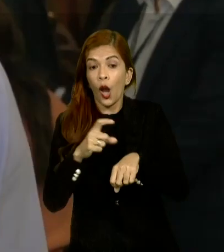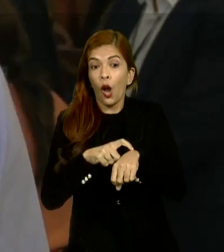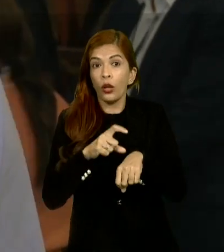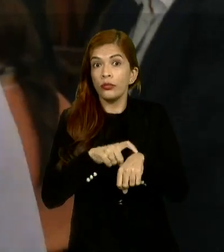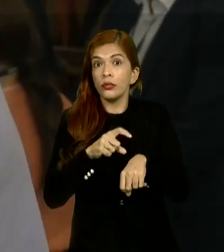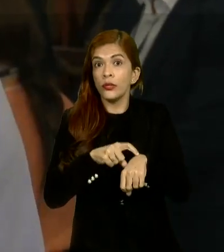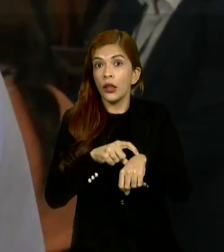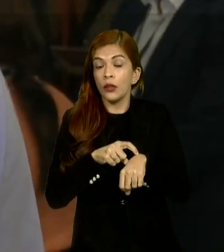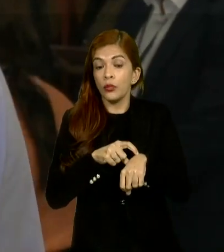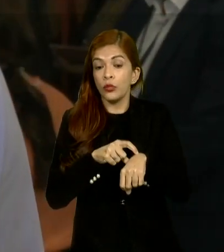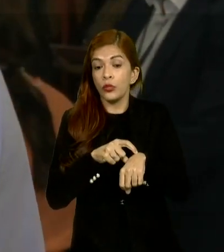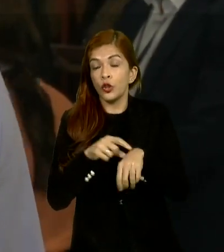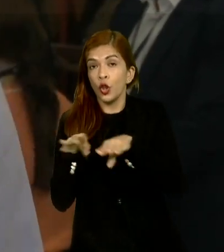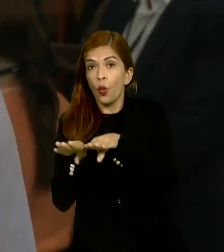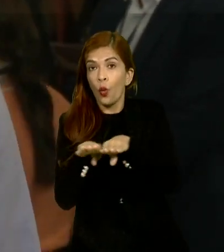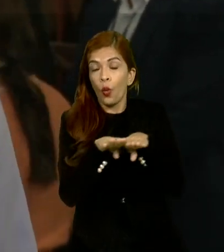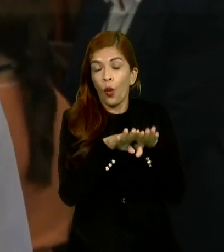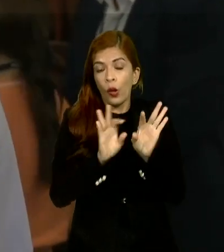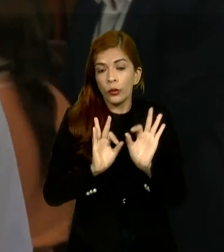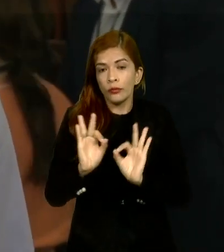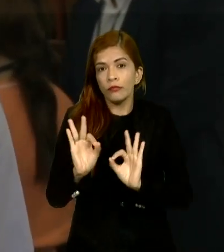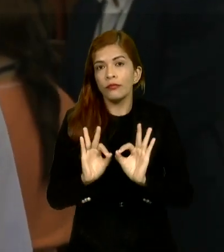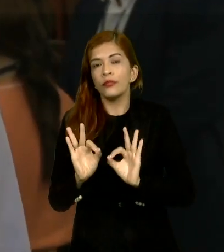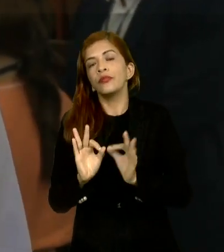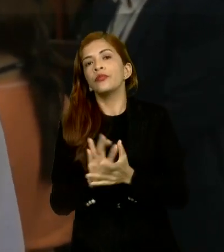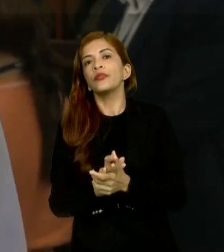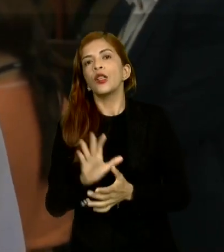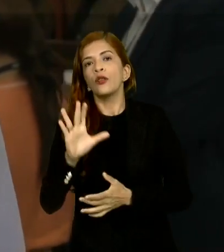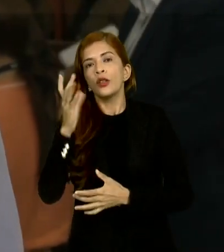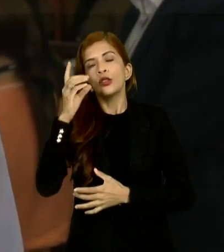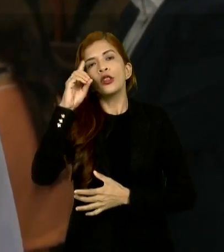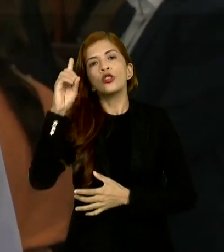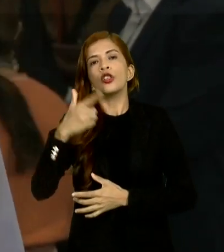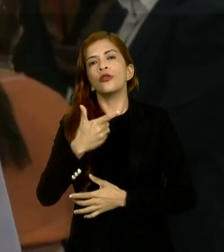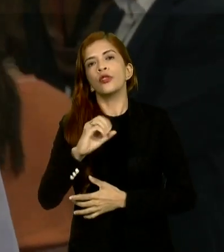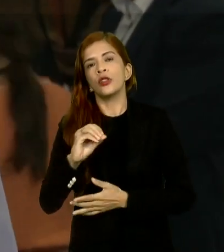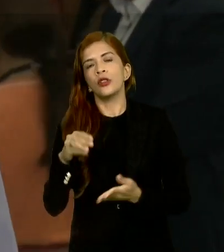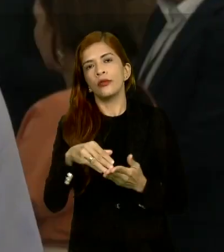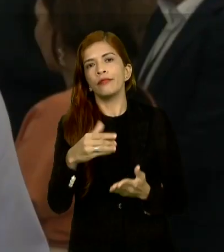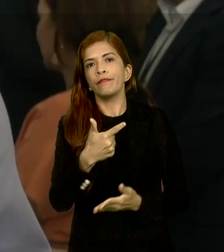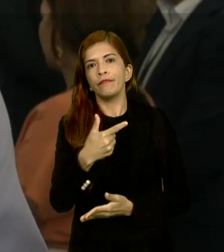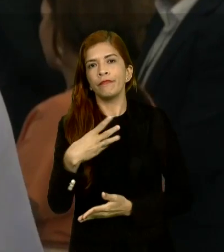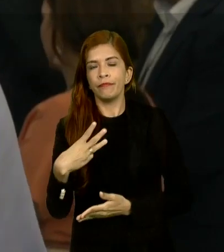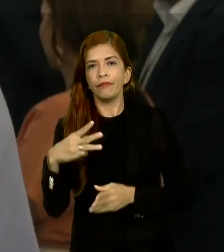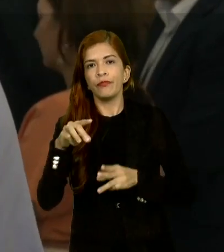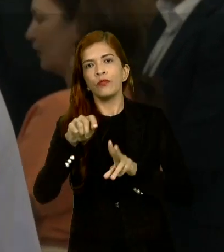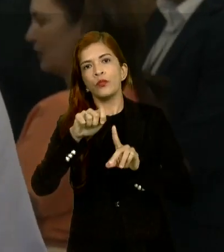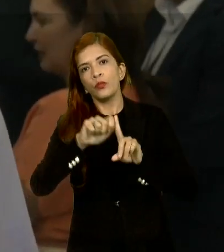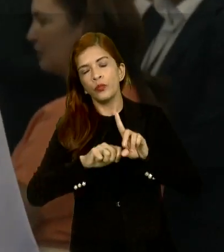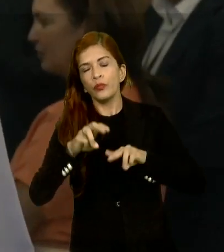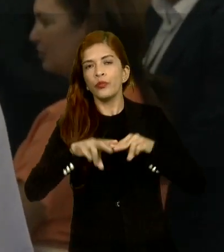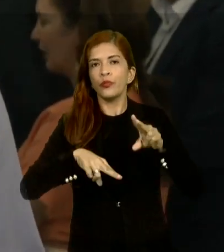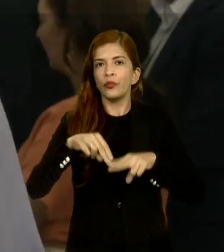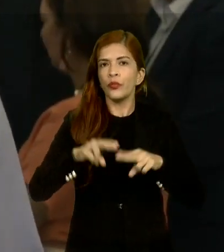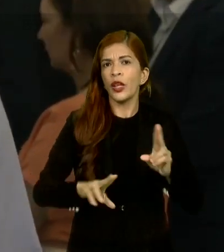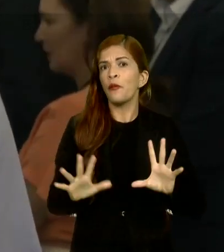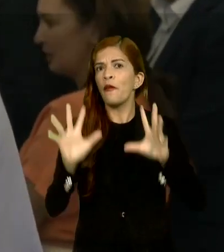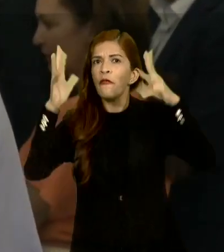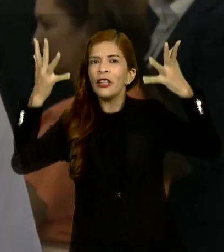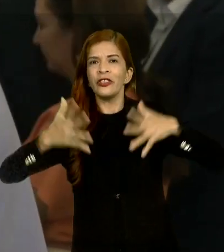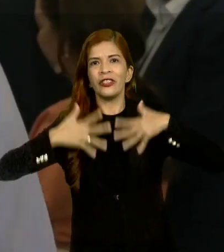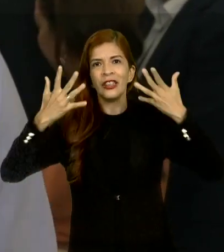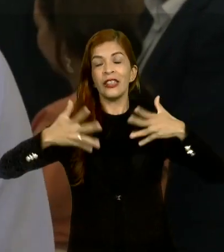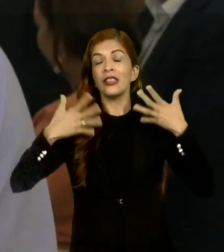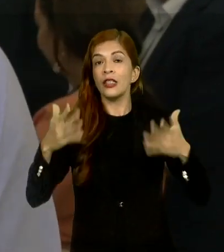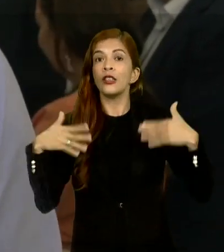unificar as nossas ações para o nosso Arraial, que vai ser de 20 a 23 de junho aqui na Assembleia Legislativa. E a gente quer fazer uma grande festa com muita alegria. E para isso que